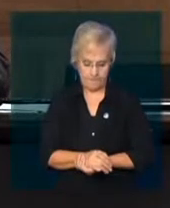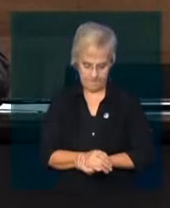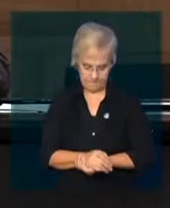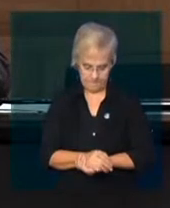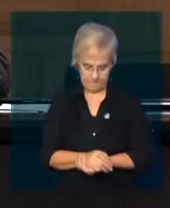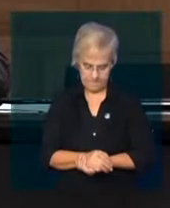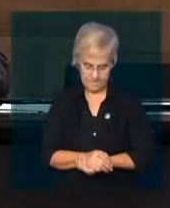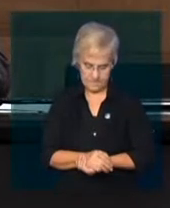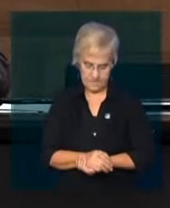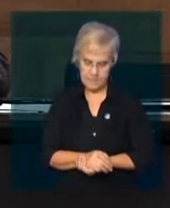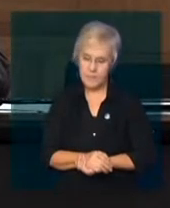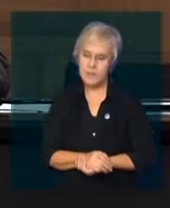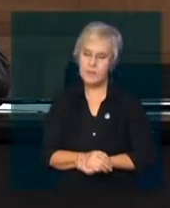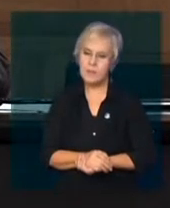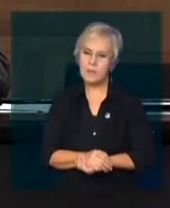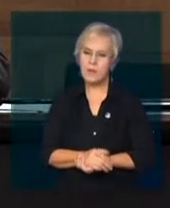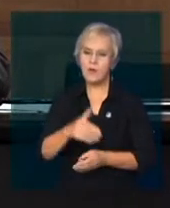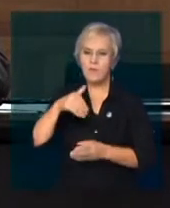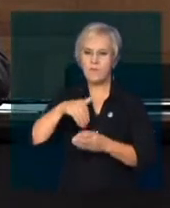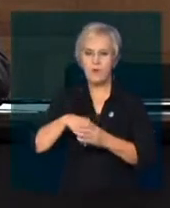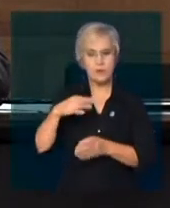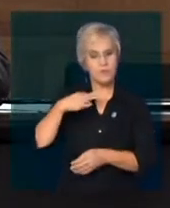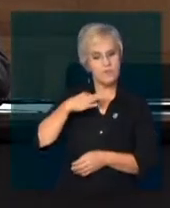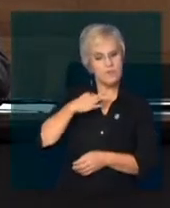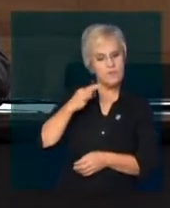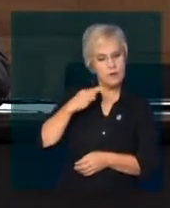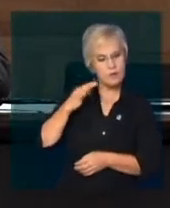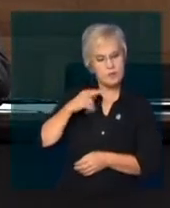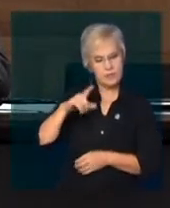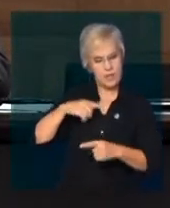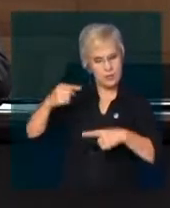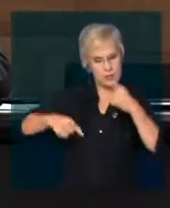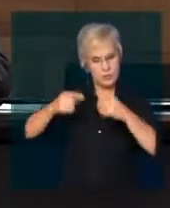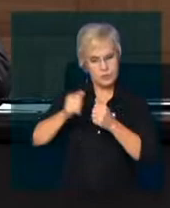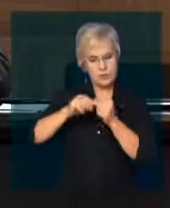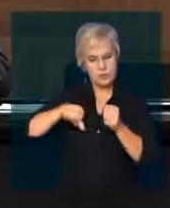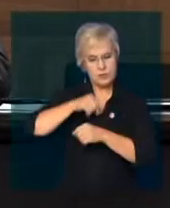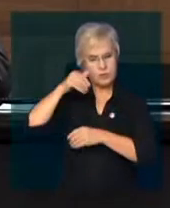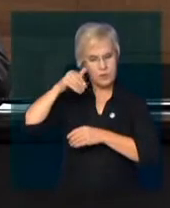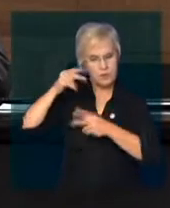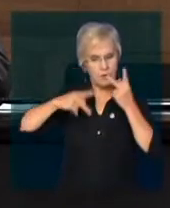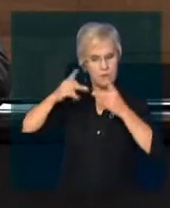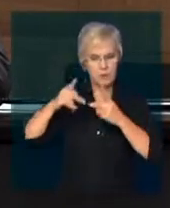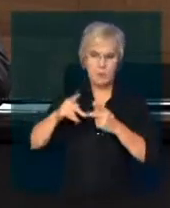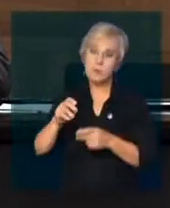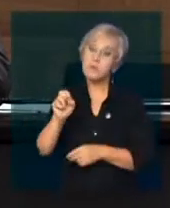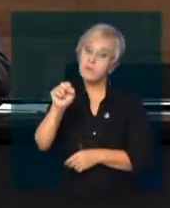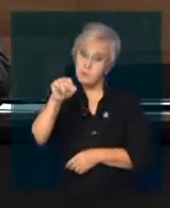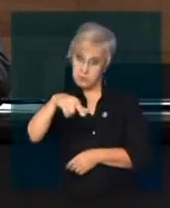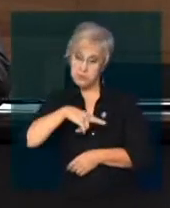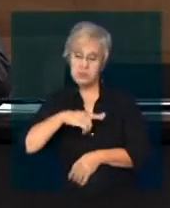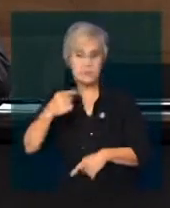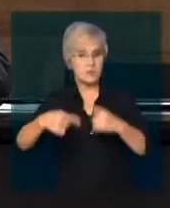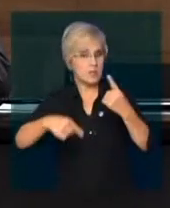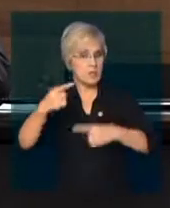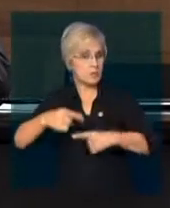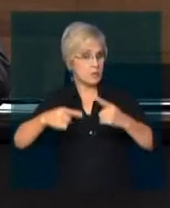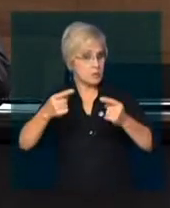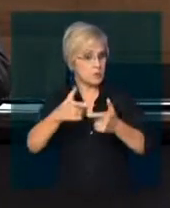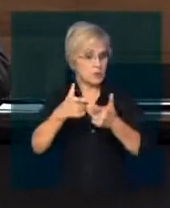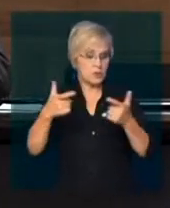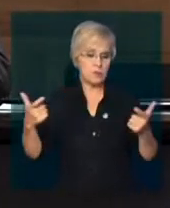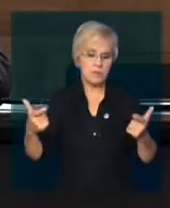Quero saber se o voto facultativo está sendo discutido na Comissão da Reforma Política. Creio que sim, há uma discussão grande sobre o voto